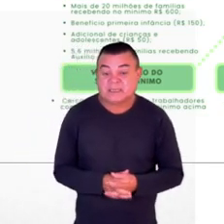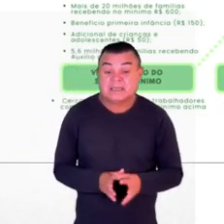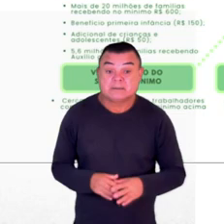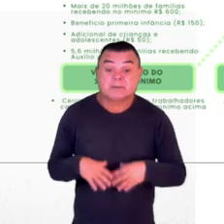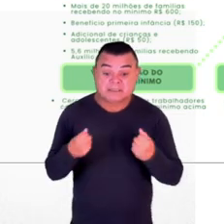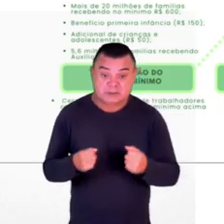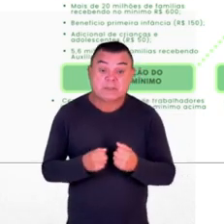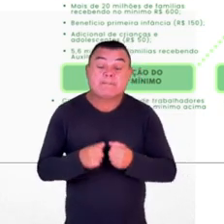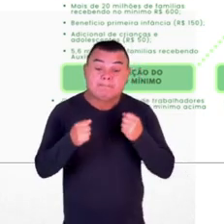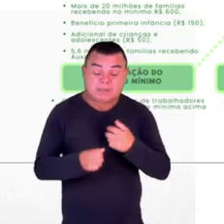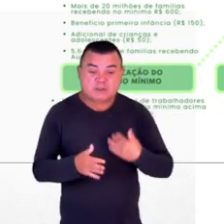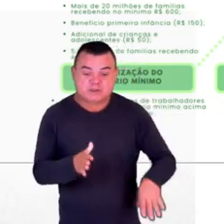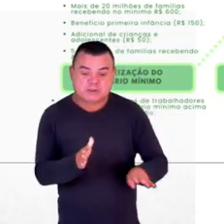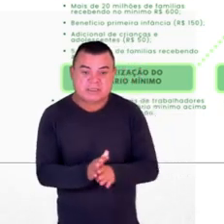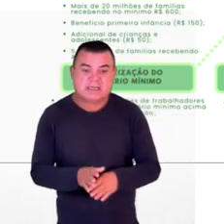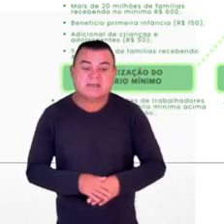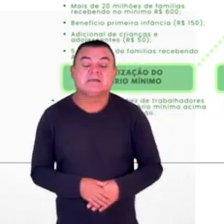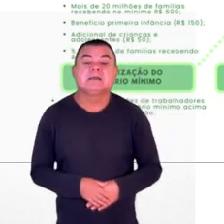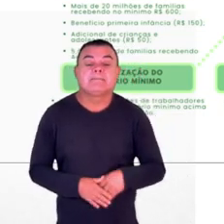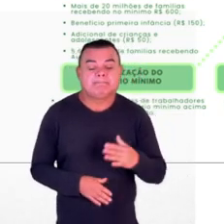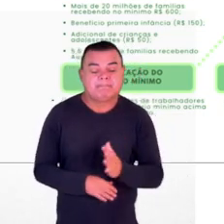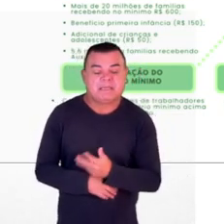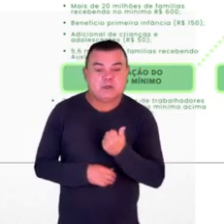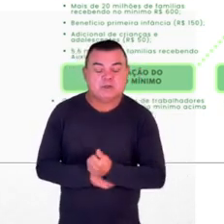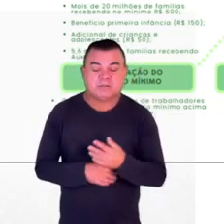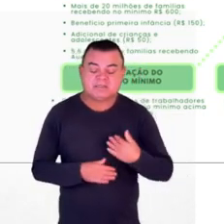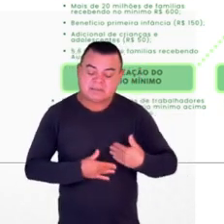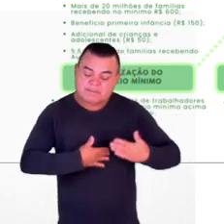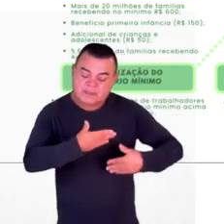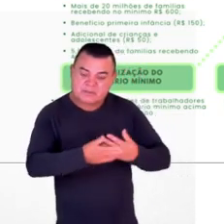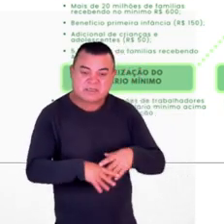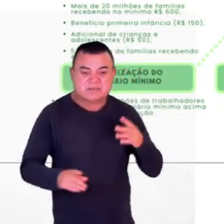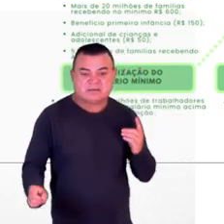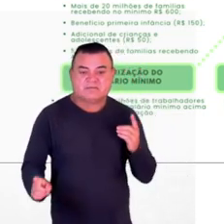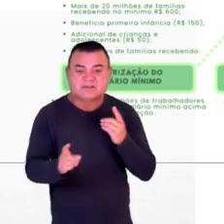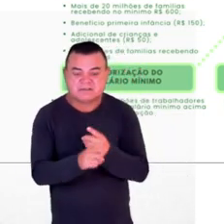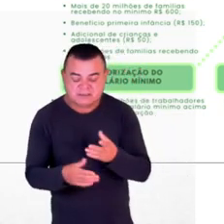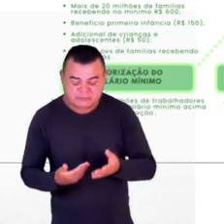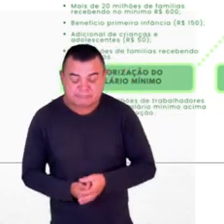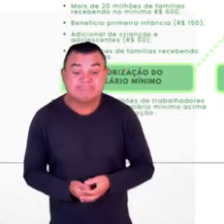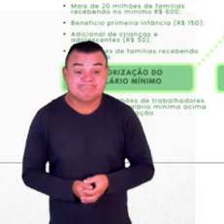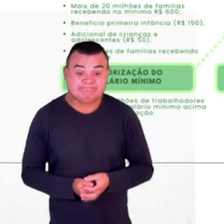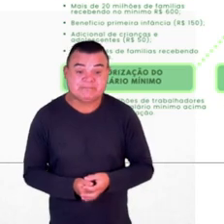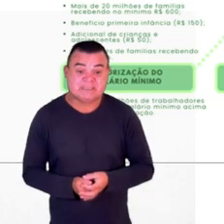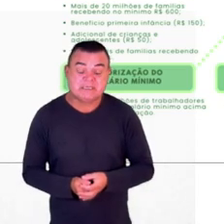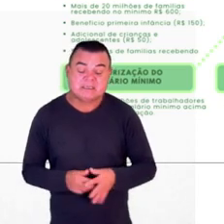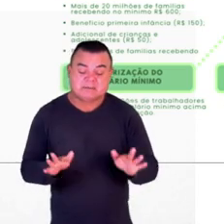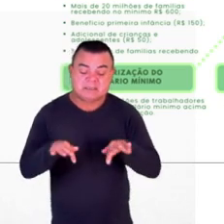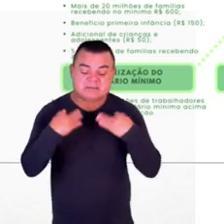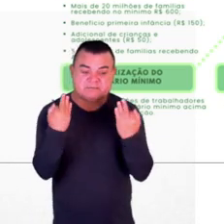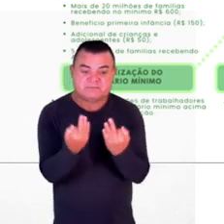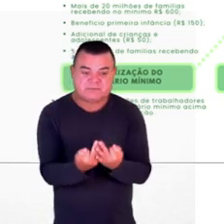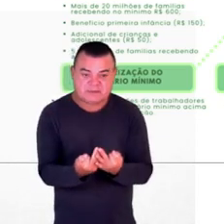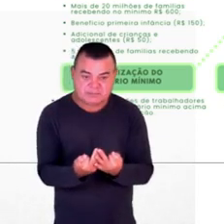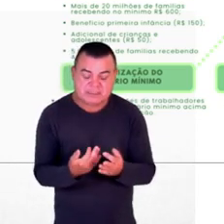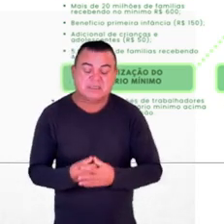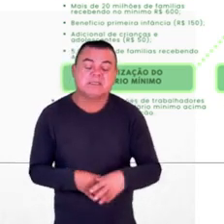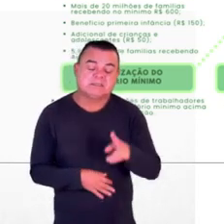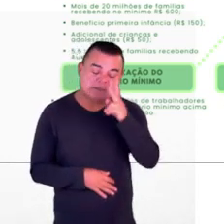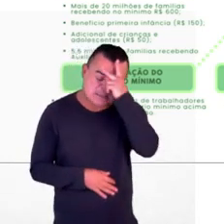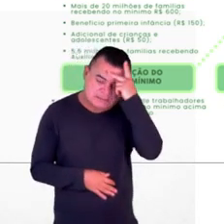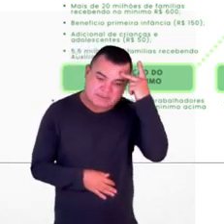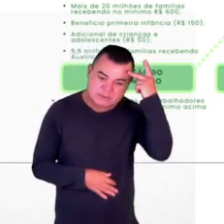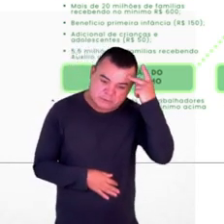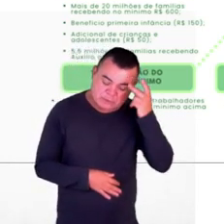possa chegar aí com mais agilidade nesse processo de identificação e endereçamento eh das famílias e das pessoas